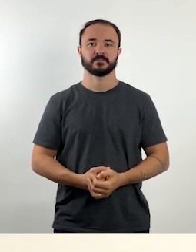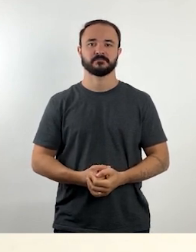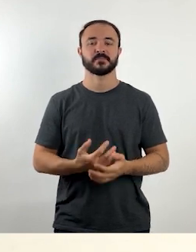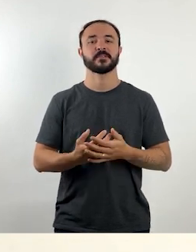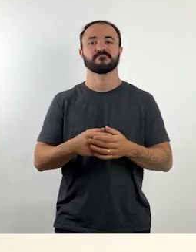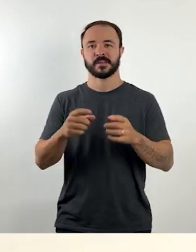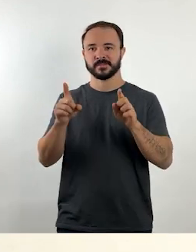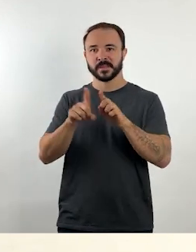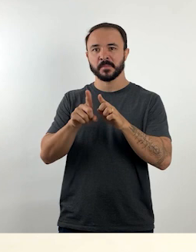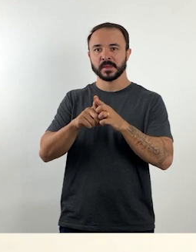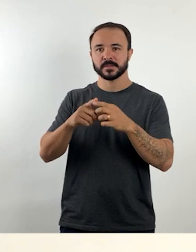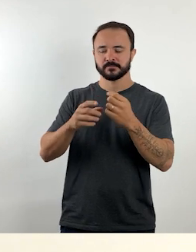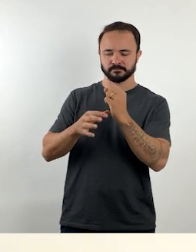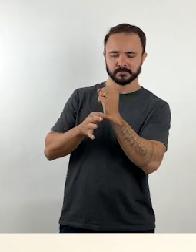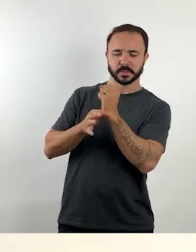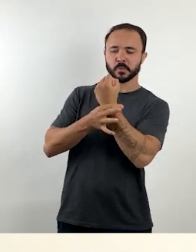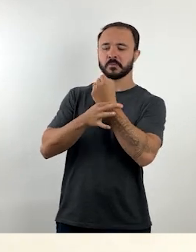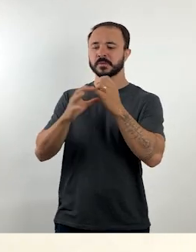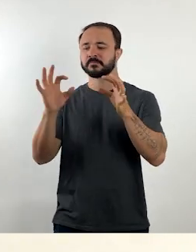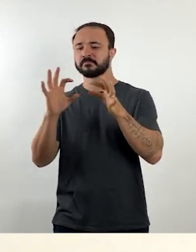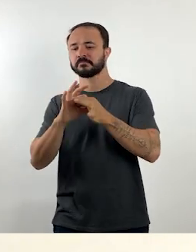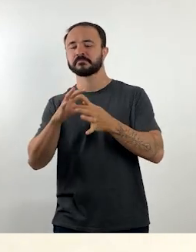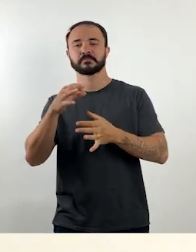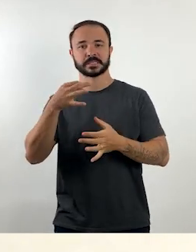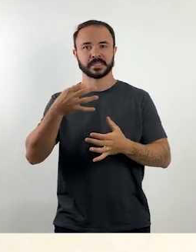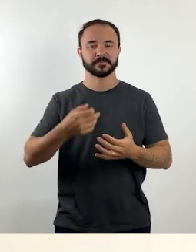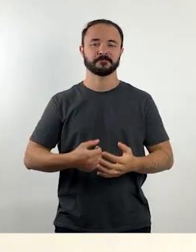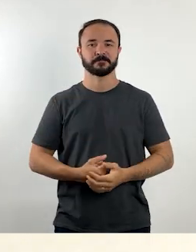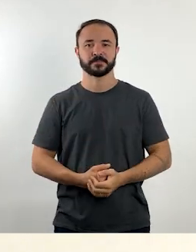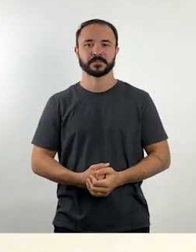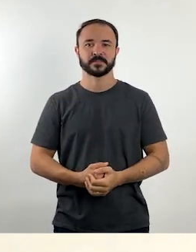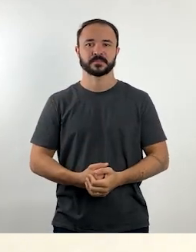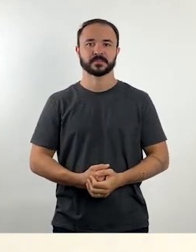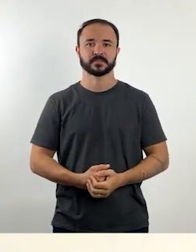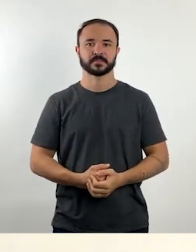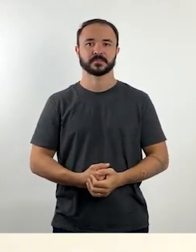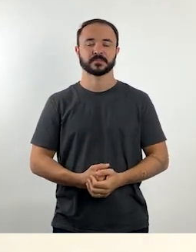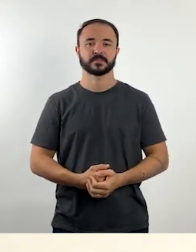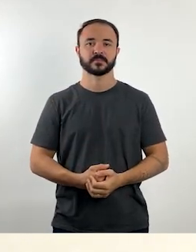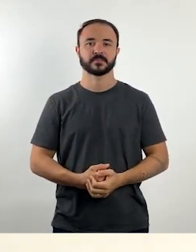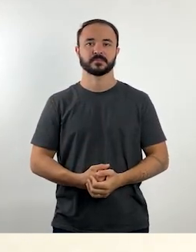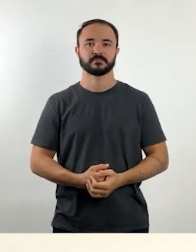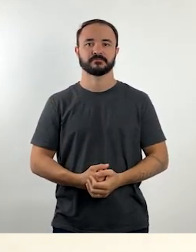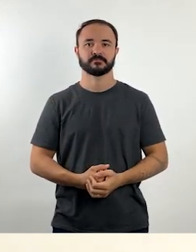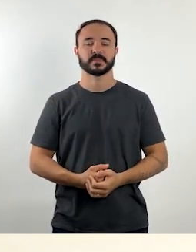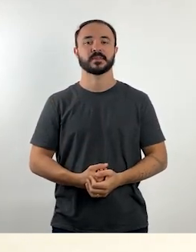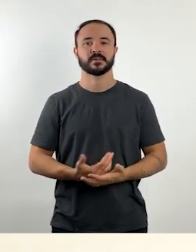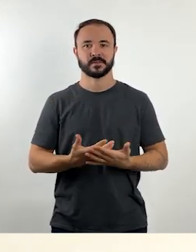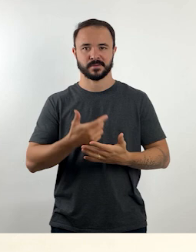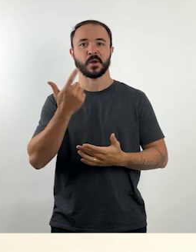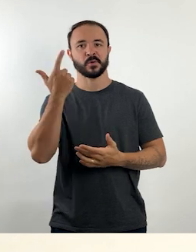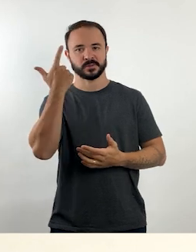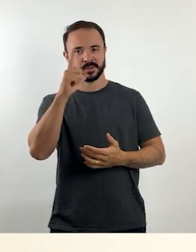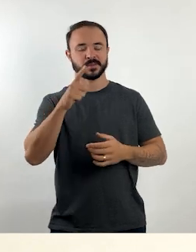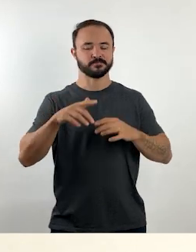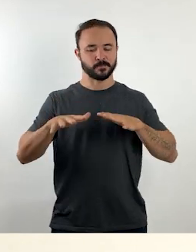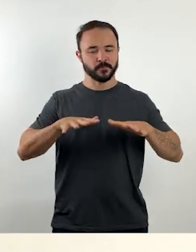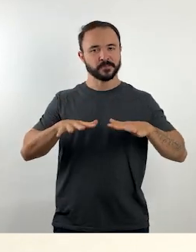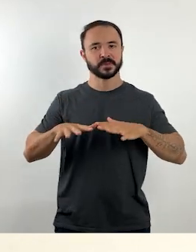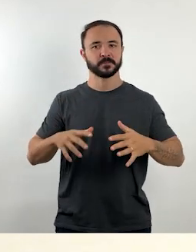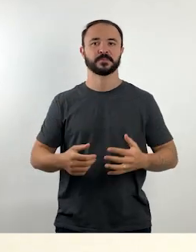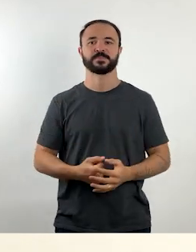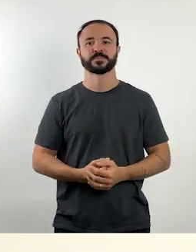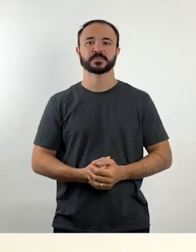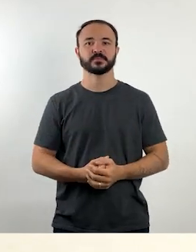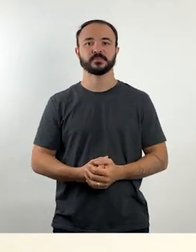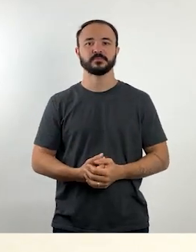E ele também fixa aqui na minha haste. Dessa forma, eu tenho aqui essa movimentação.